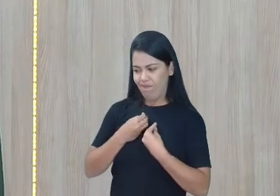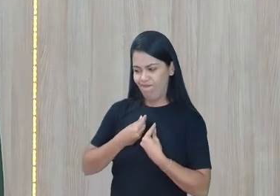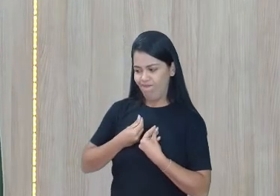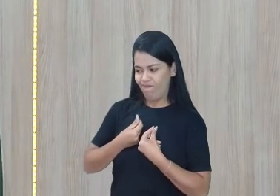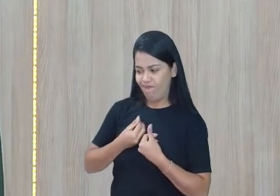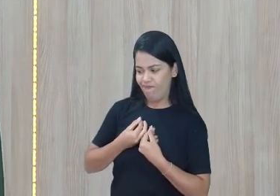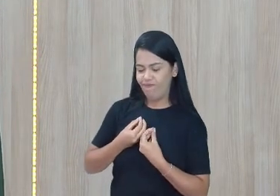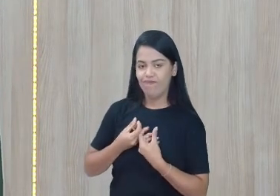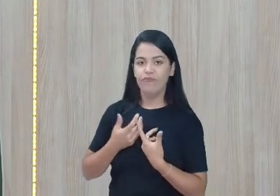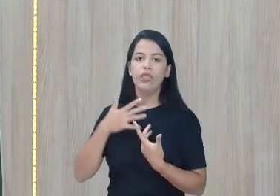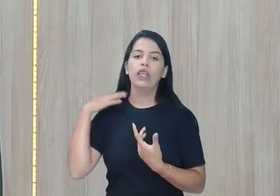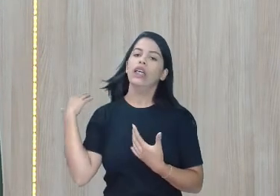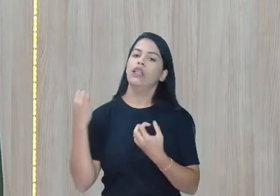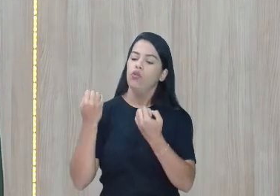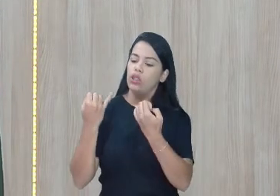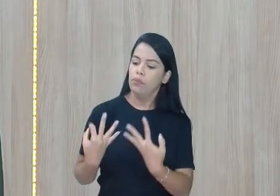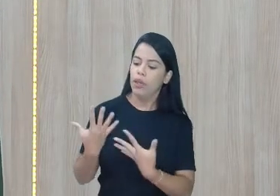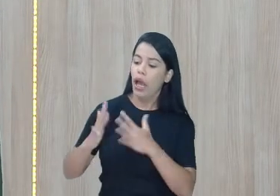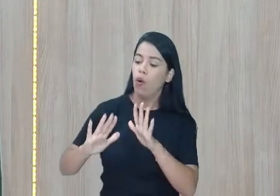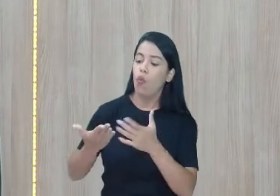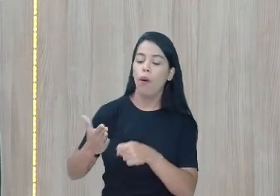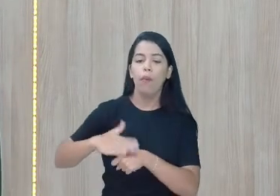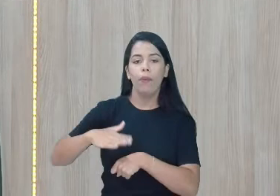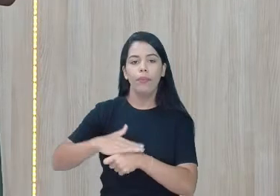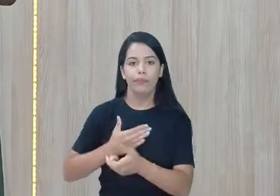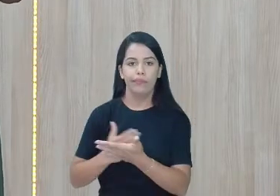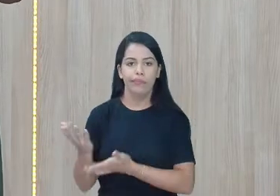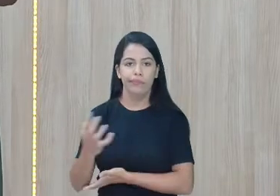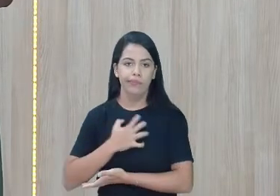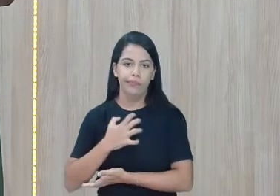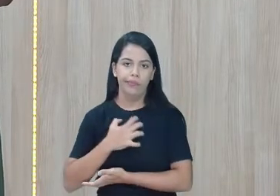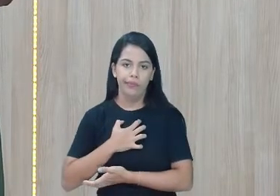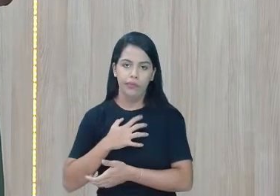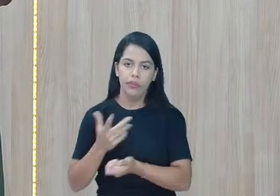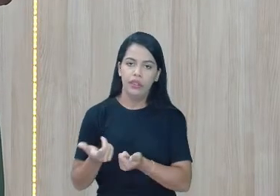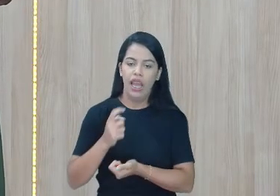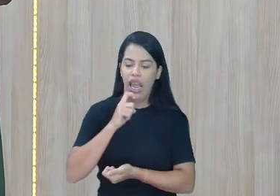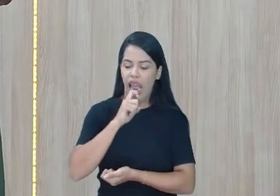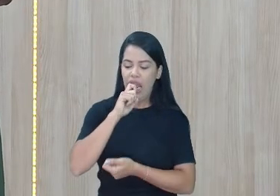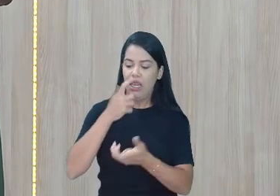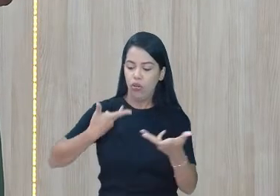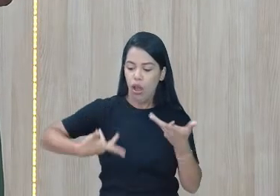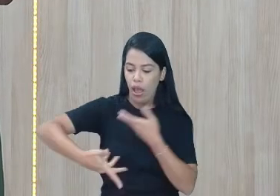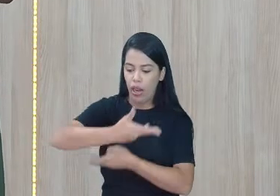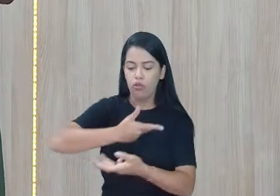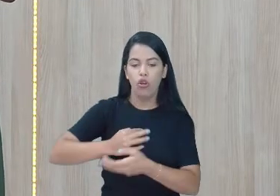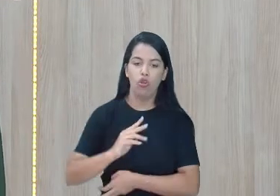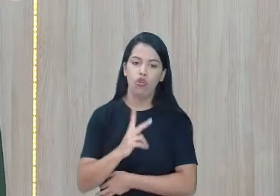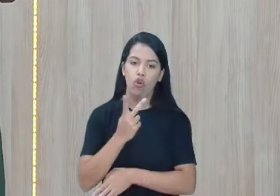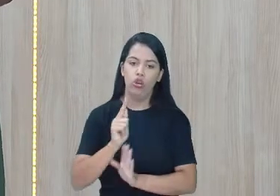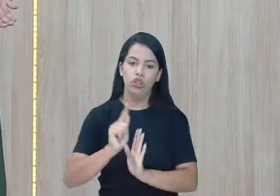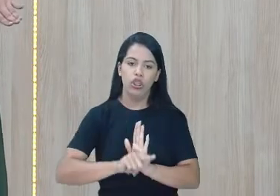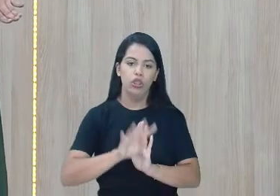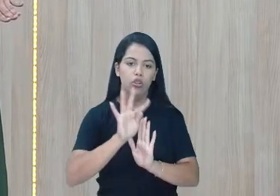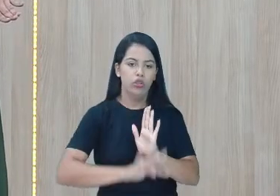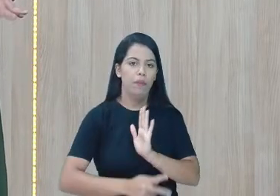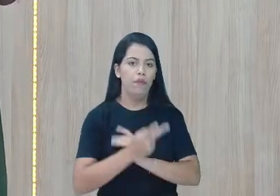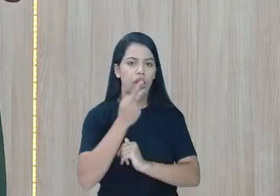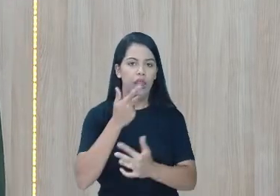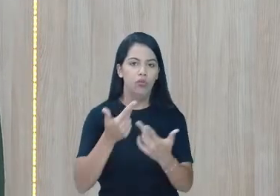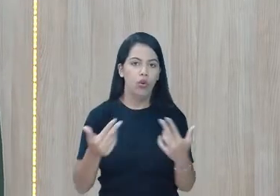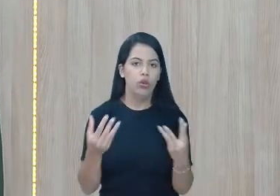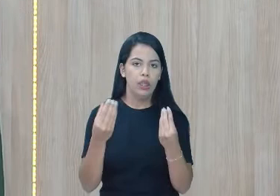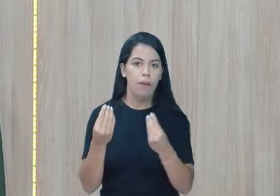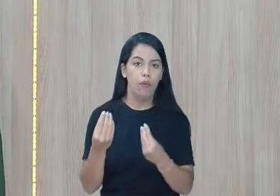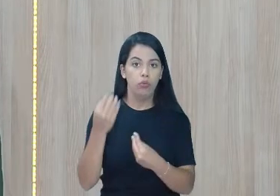foi o episódio em que ele sentiu inveja. Então, ele está aí, ao mesmo tempo, mesclando os dois gêneros textuais, para falar de um assunto bem sério,